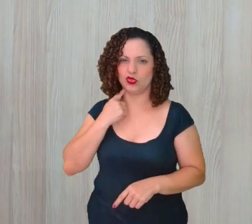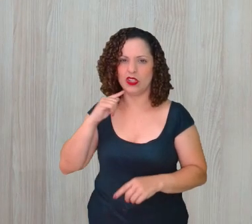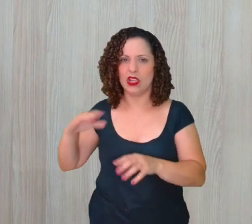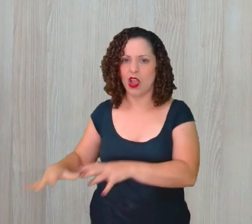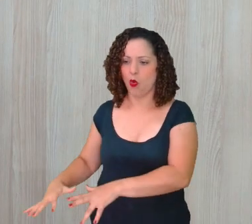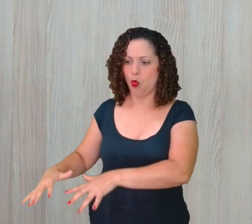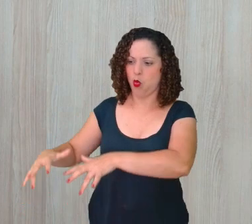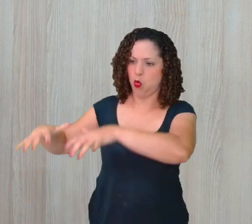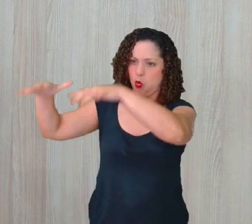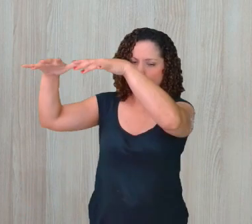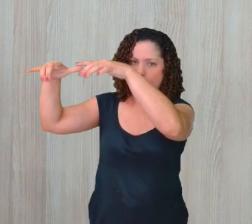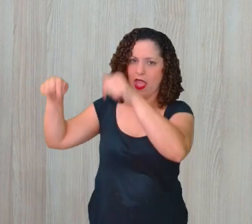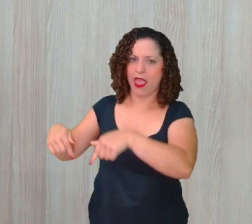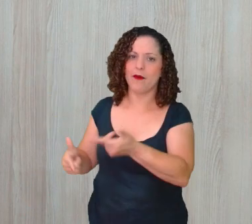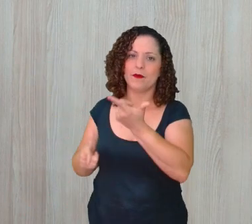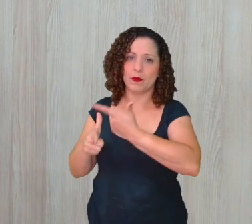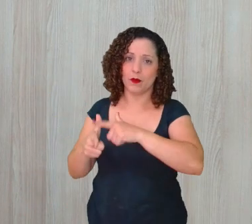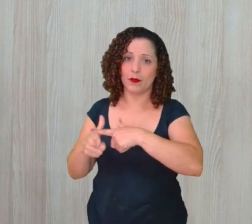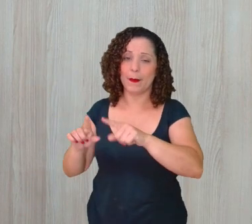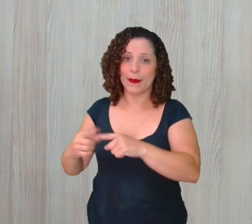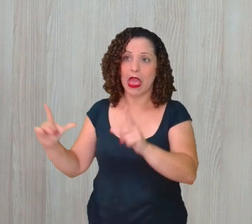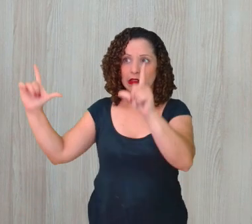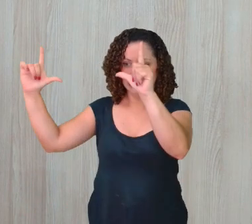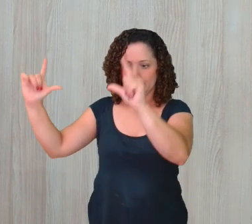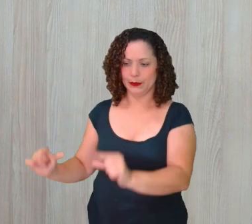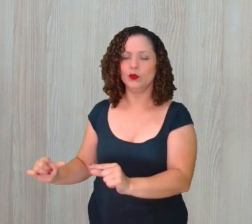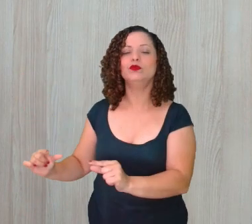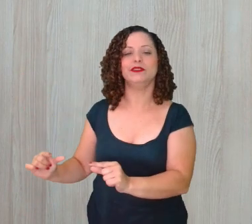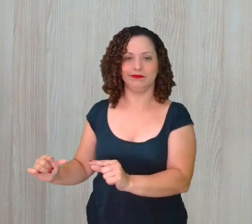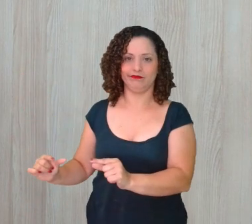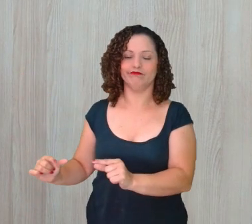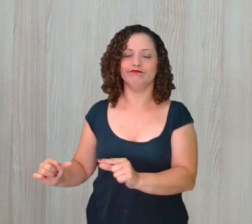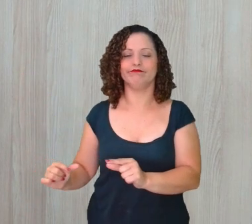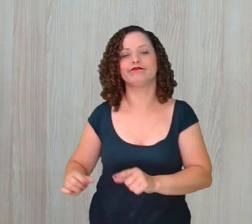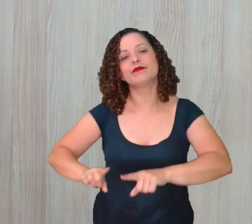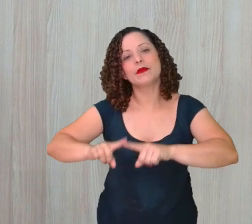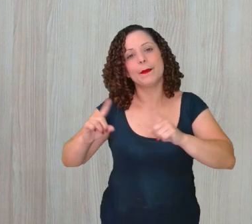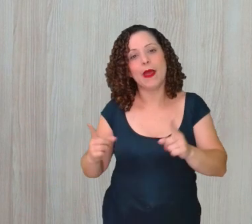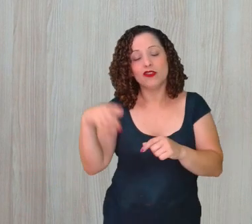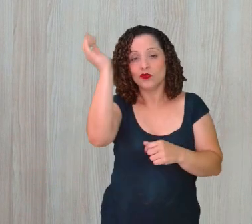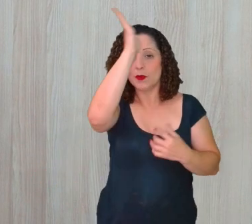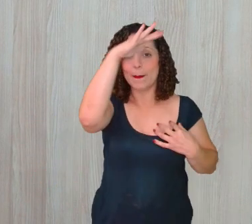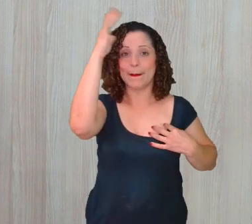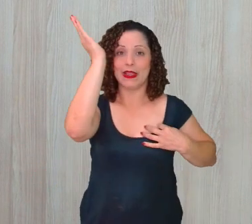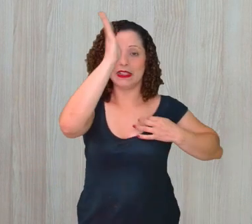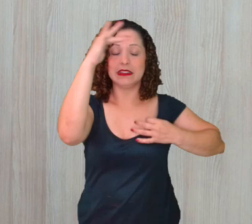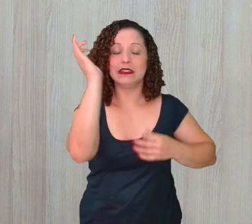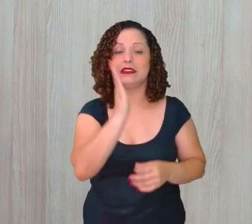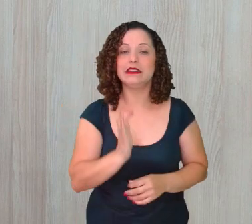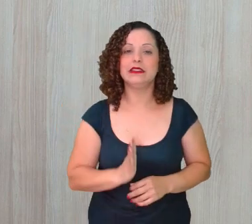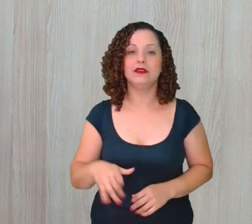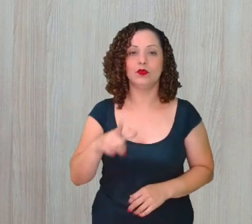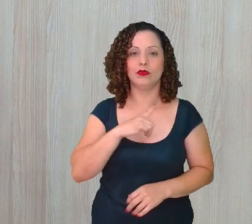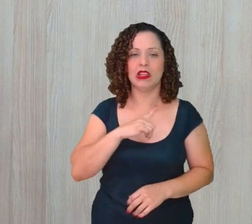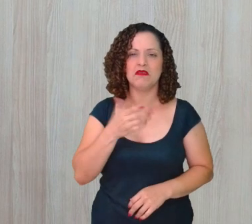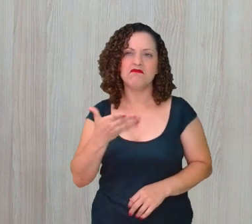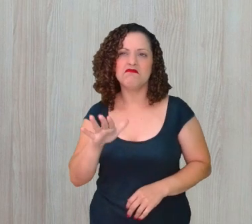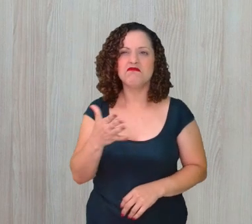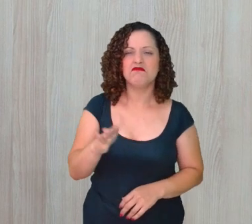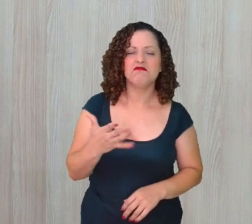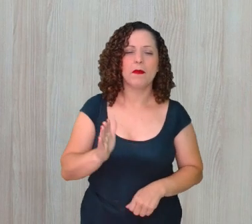já diminuiu muito, né, a questão de lixões a céu aberto, mas acho que no Brasil ainda temos mais de